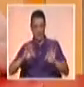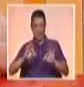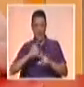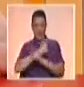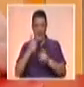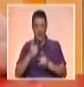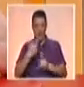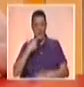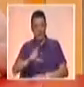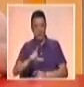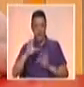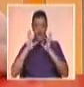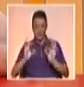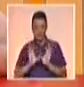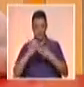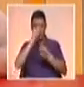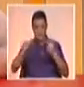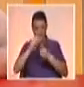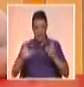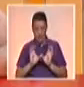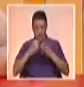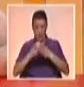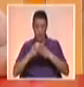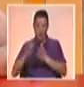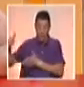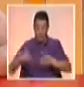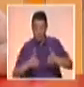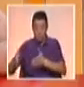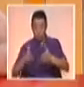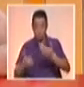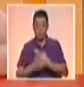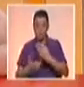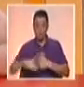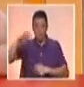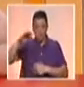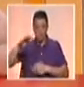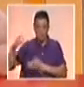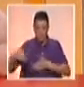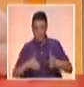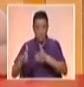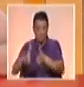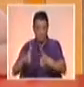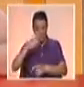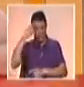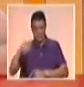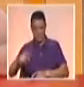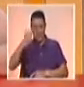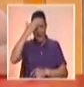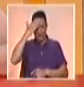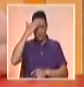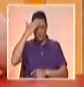restrita a uma comunidade. Claro que tiveram um percurso muito mais difícil. Mas uma língua também de identificação da comunidade, sem dúvida como nenhuma. Estava a dizer, não é? Sem dúvida. E acho que ainda